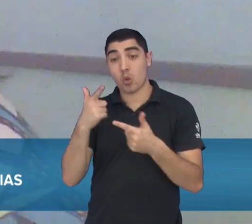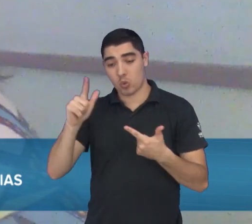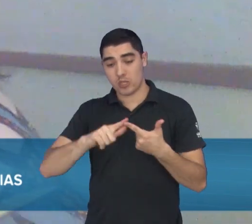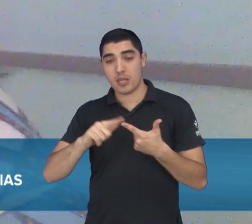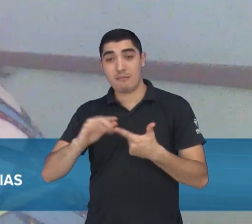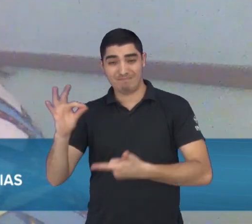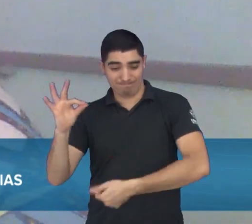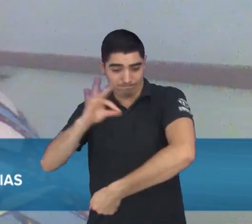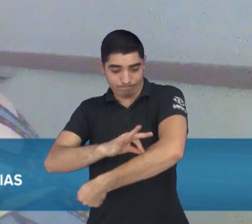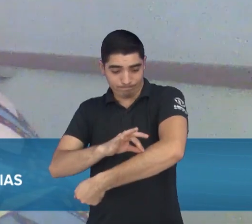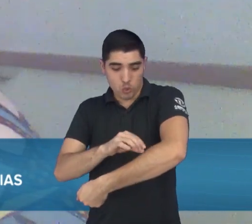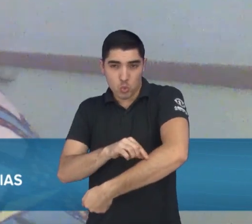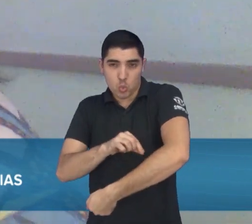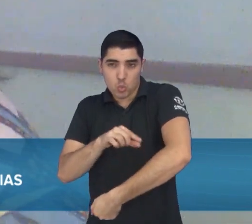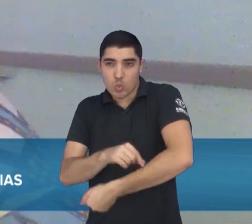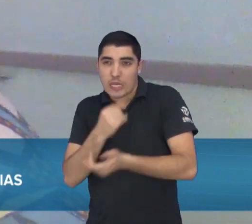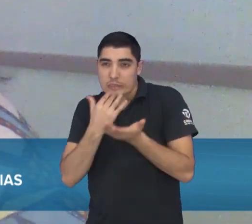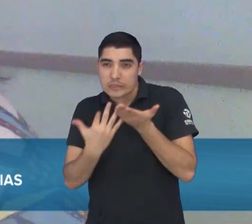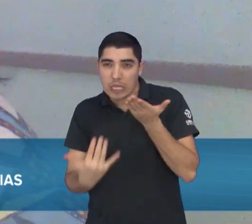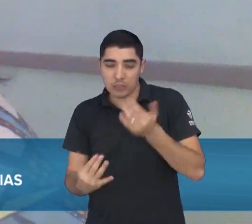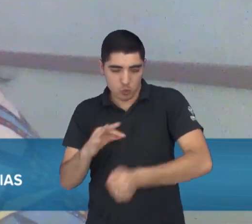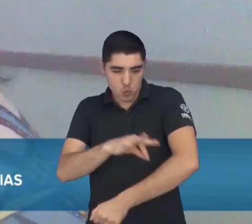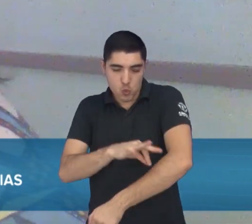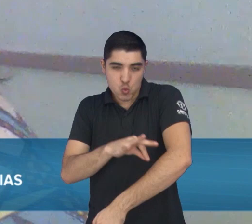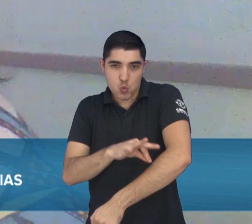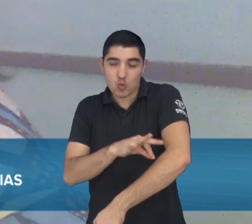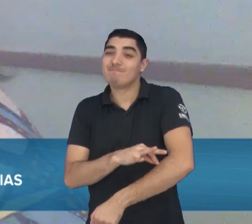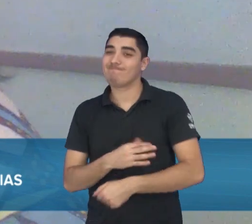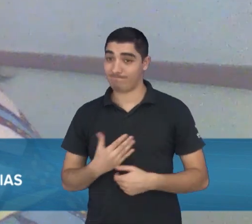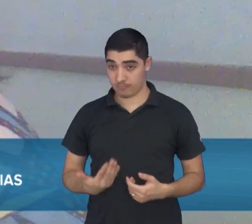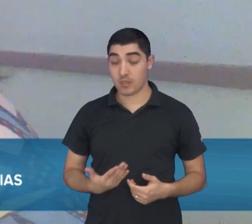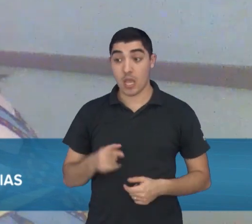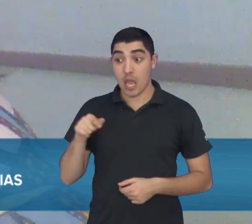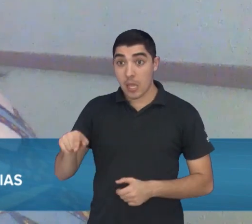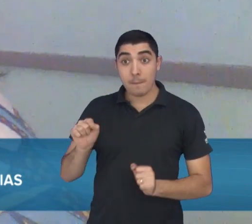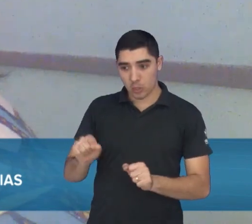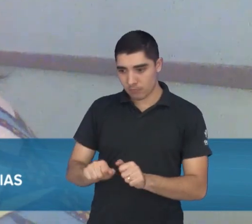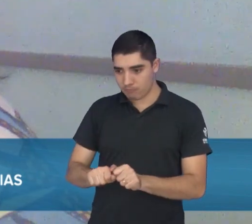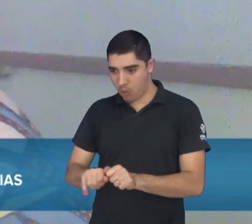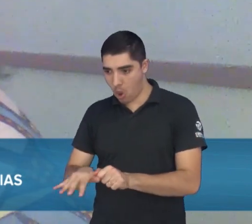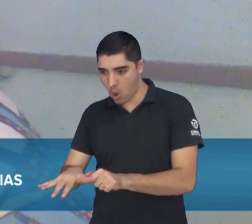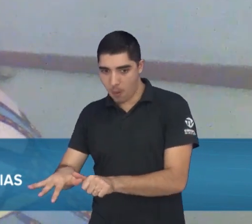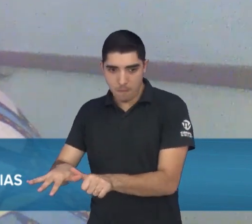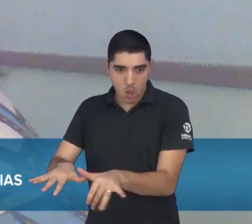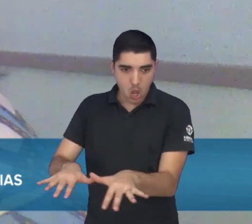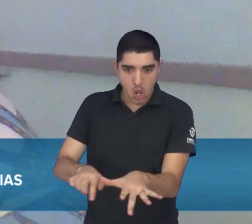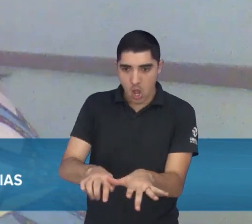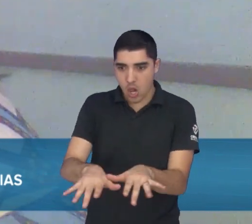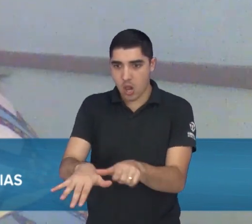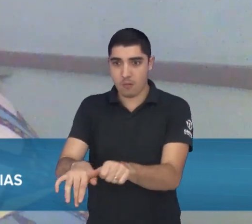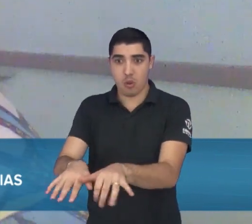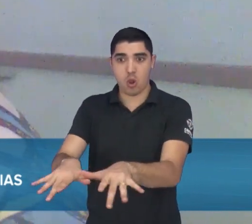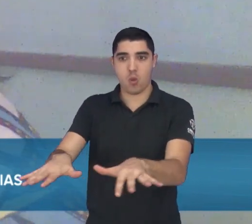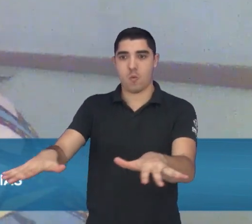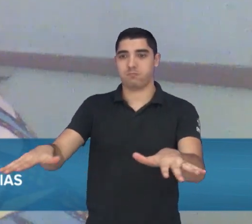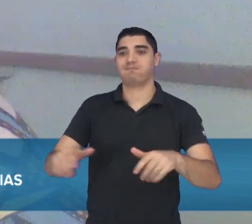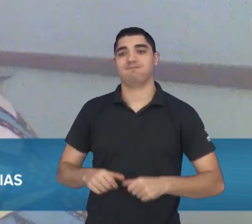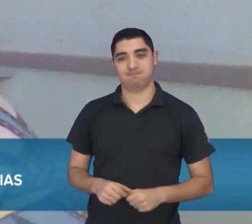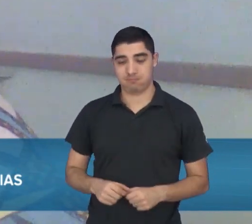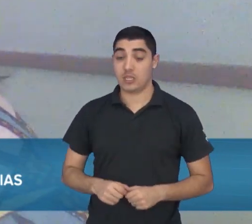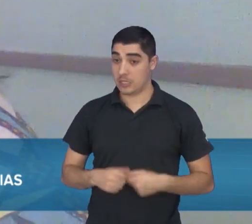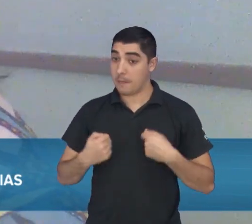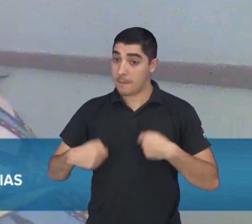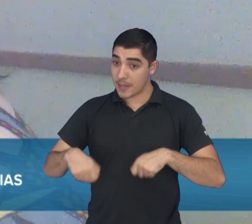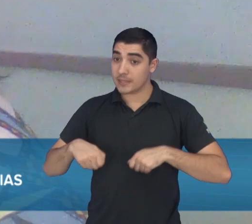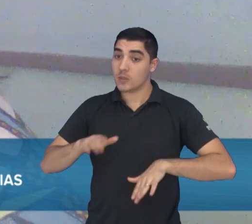lembrando, né, que o parasita, ele infesta uma região e depois ele começa a contaminar outras áreas. Então é um cuidado muito importante que realmente vem